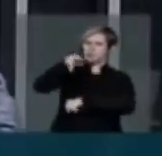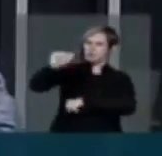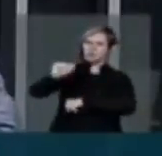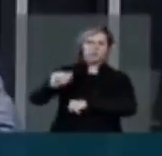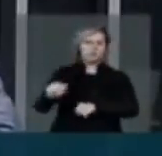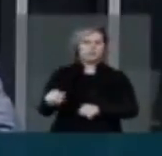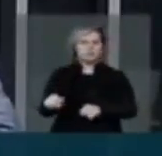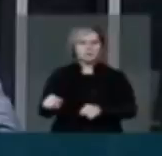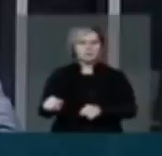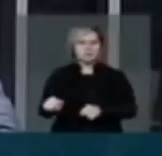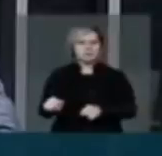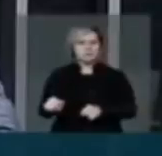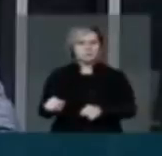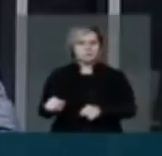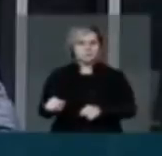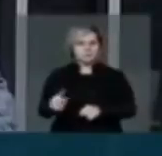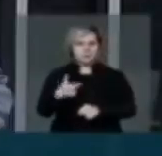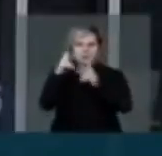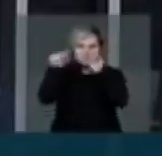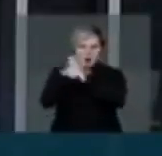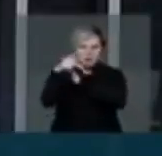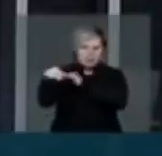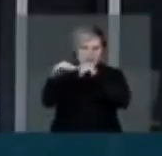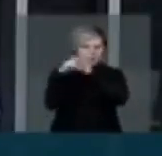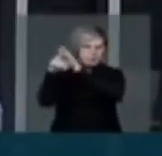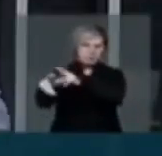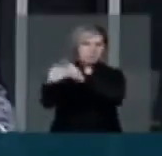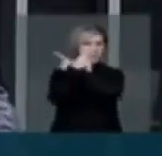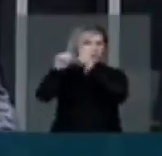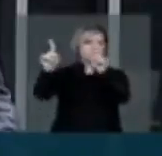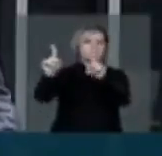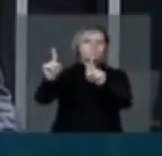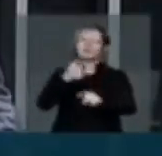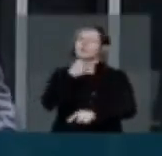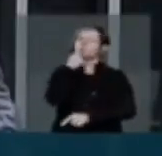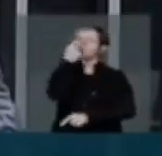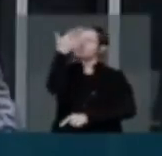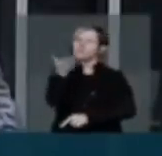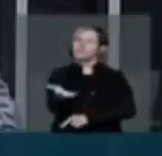qualidade. Não sou da qualidade dele. Estou dizendo aqui,